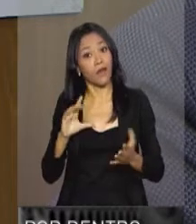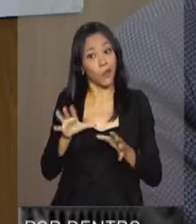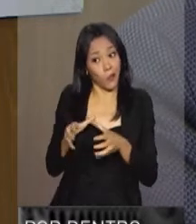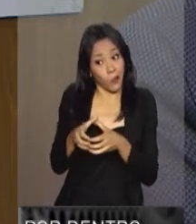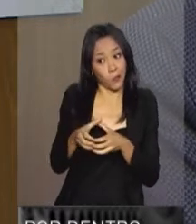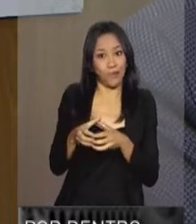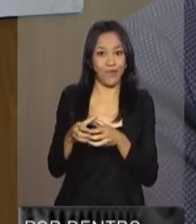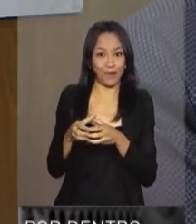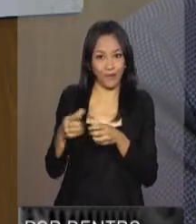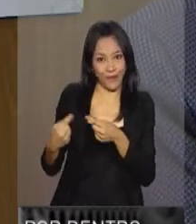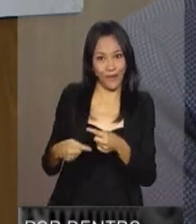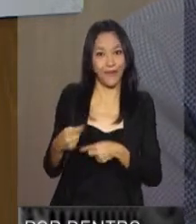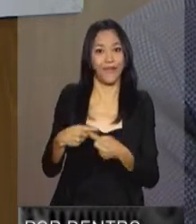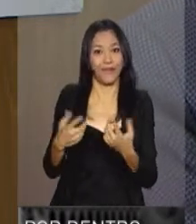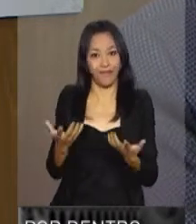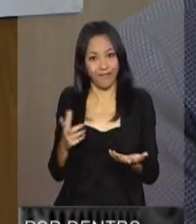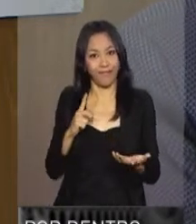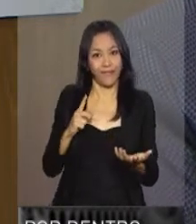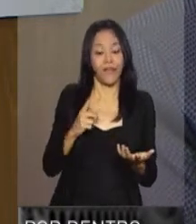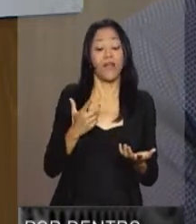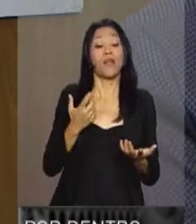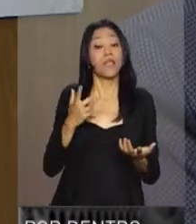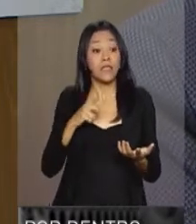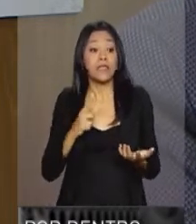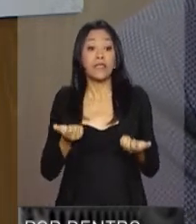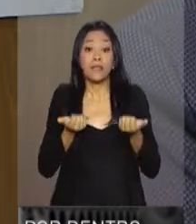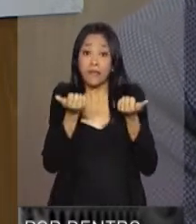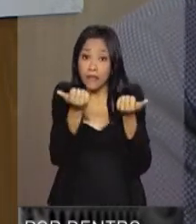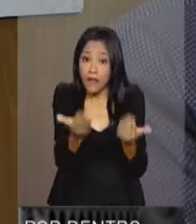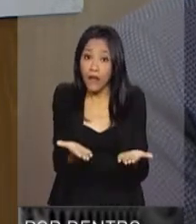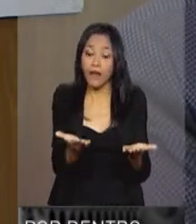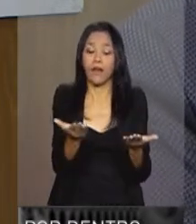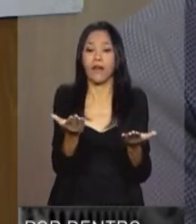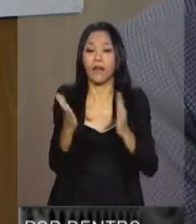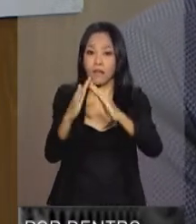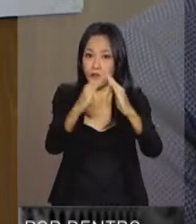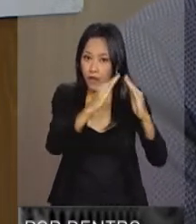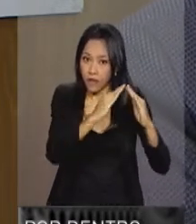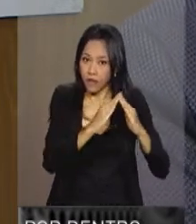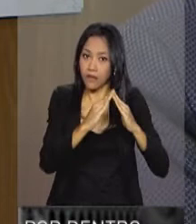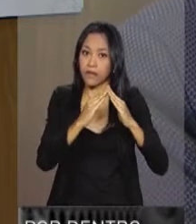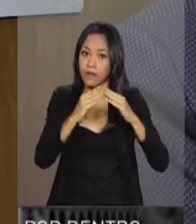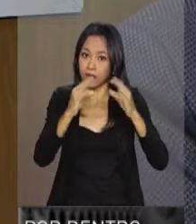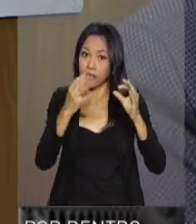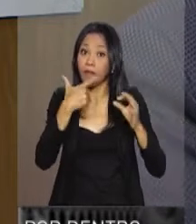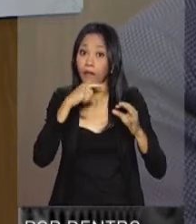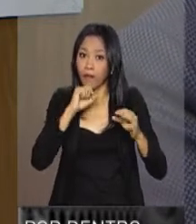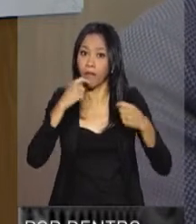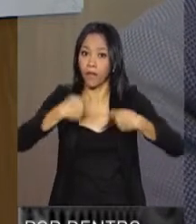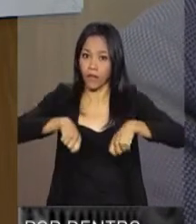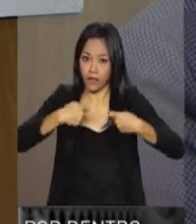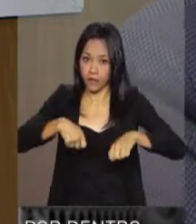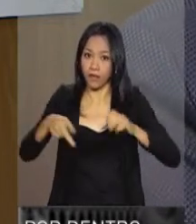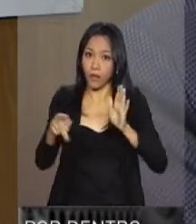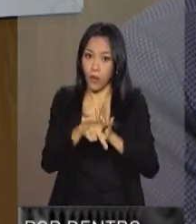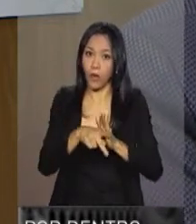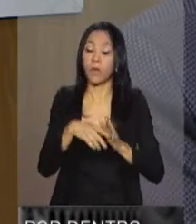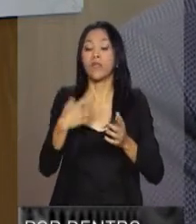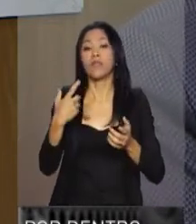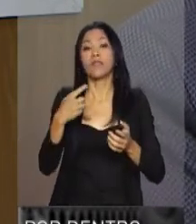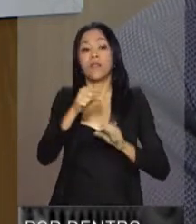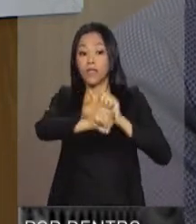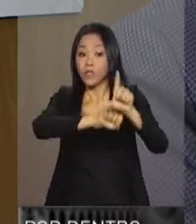queremos sim dar as condições àqueles que precisam modelo que seja eficiente que seja claro na seleção e contratação